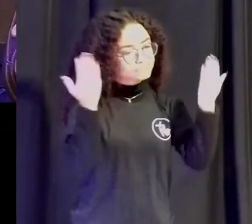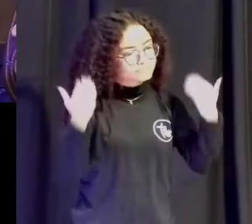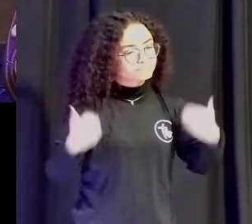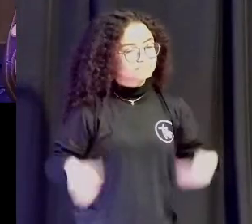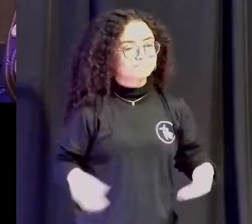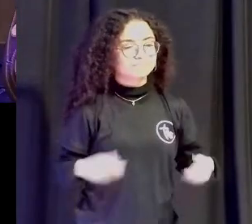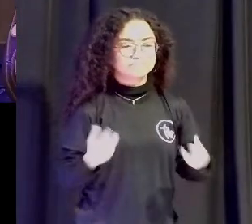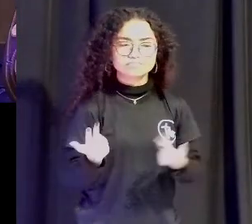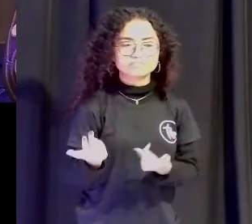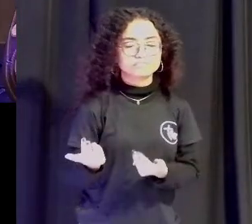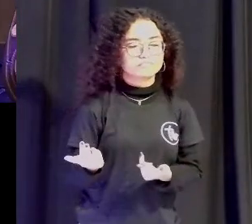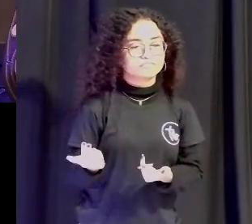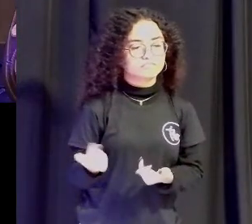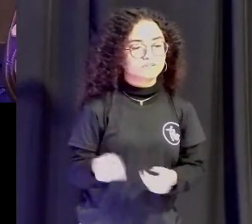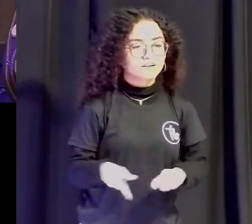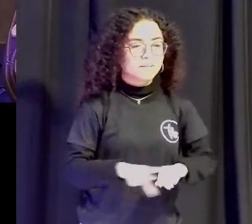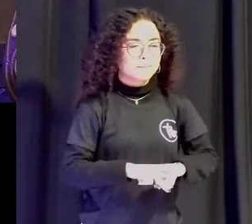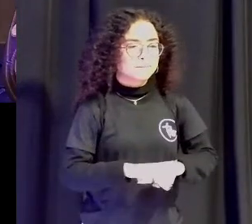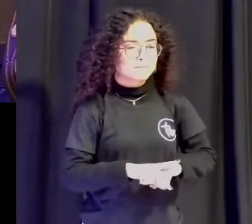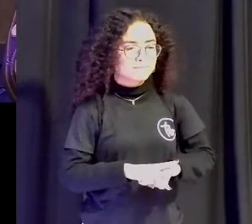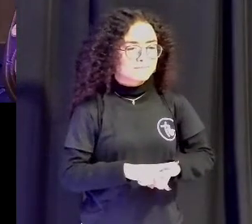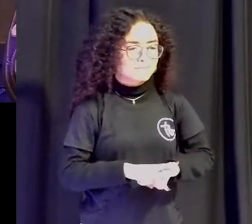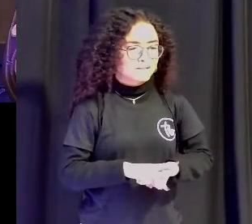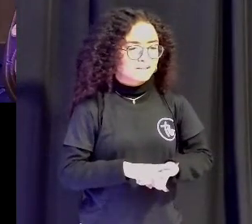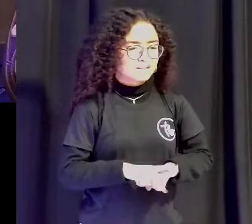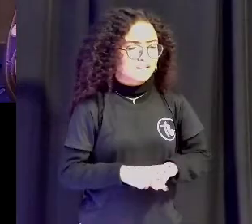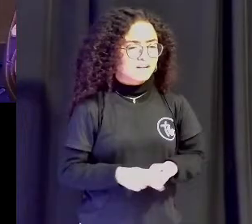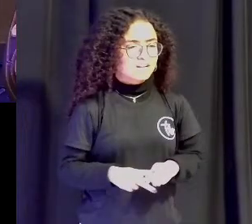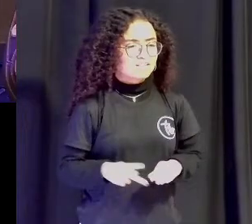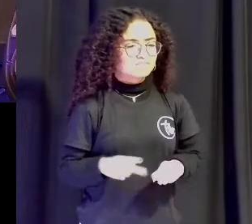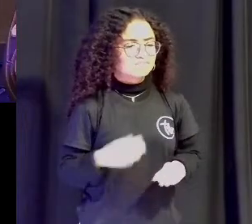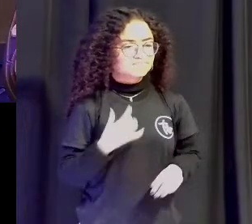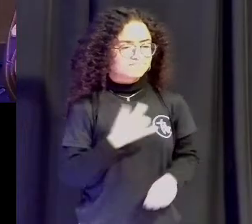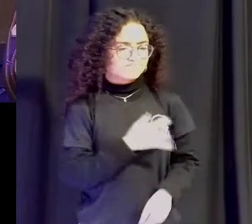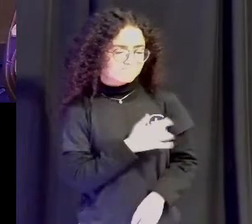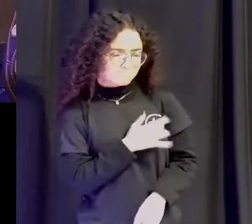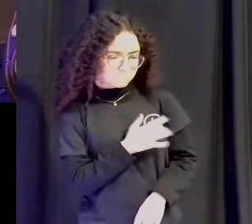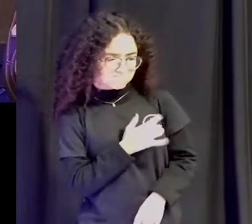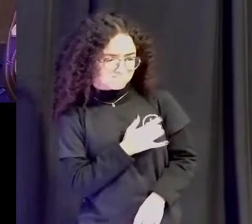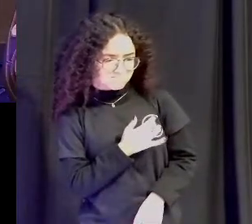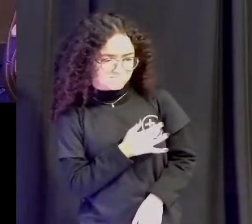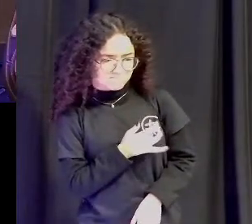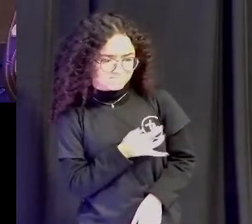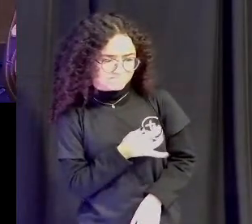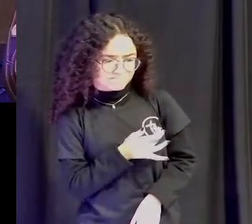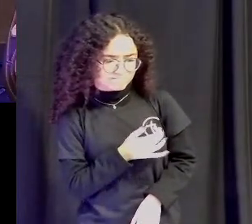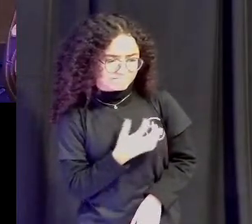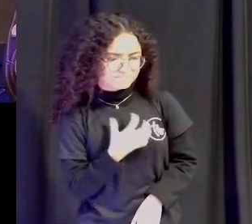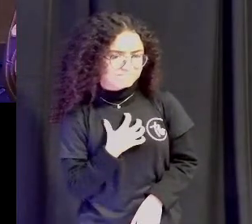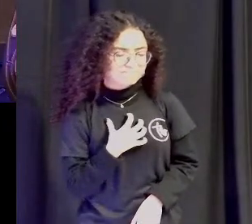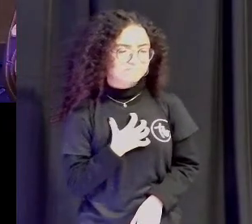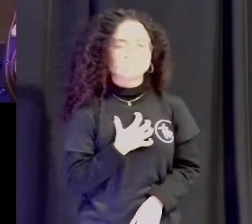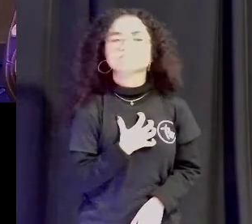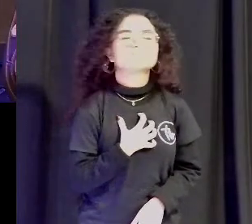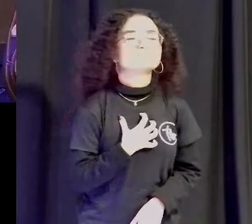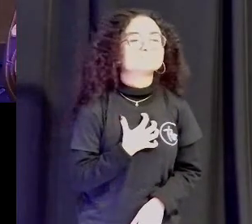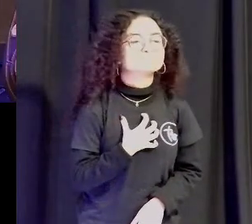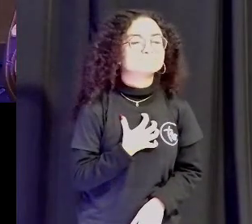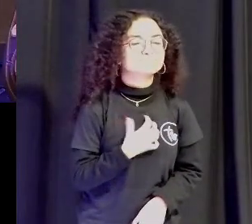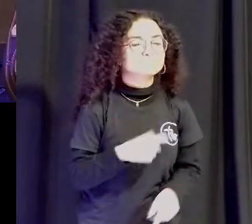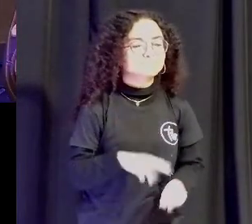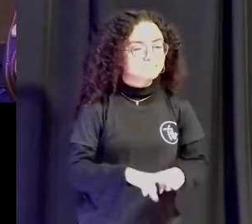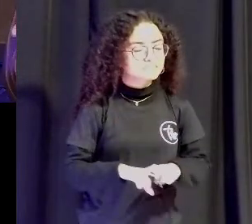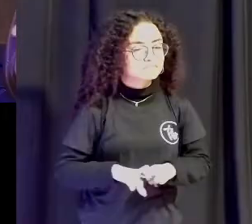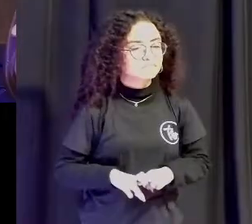O Pedro, inseguro e amedrontado pelo que tinham feito a